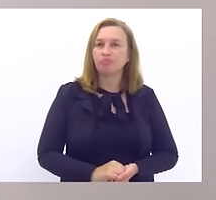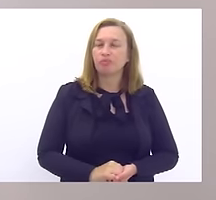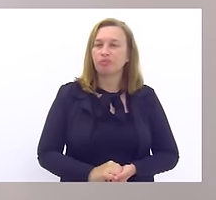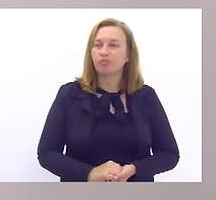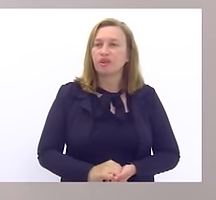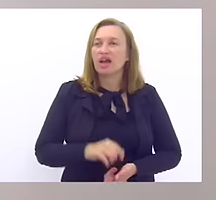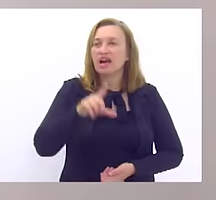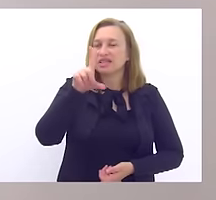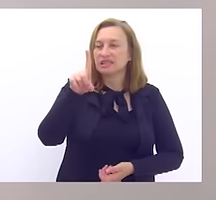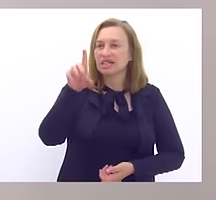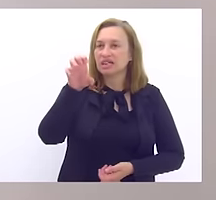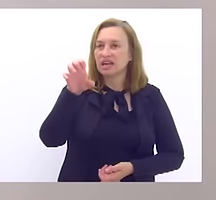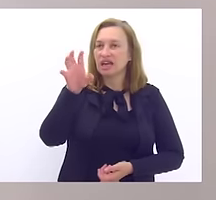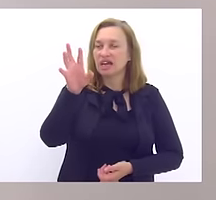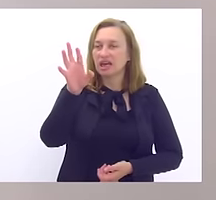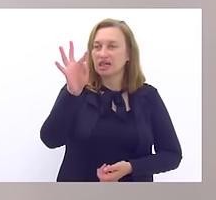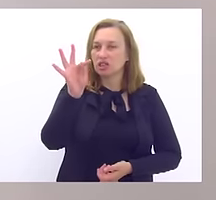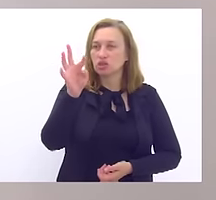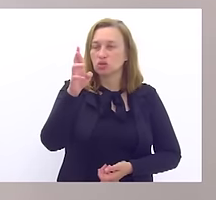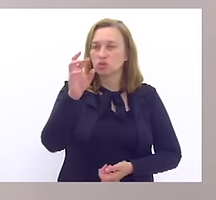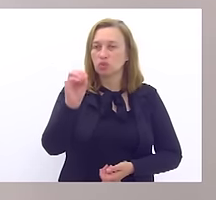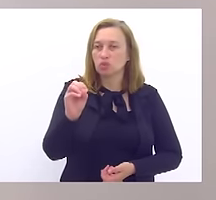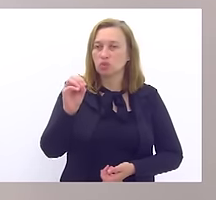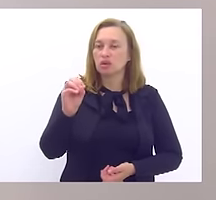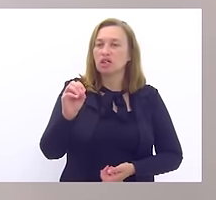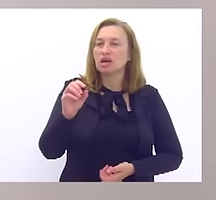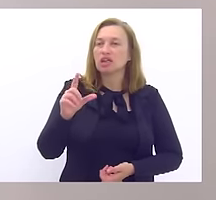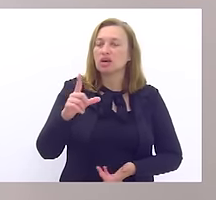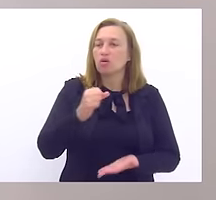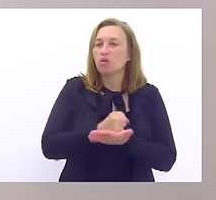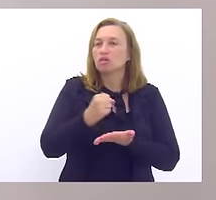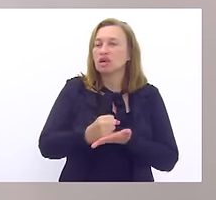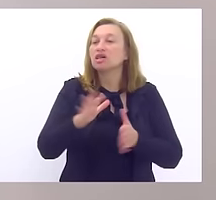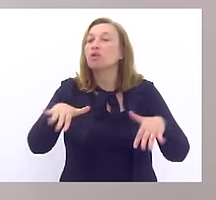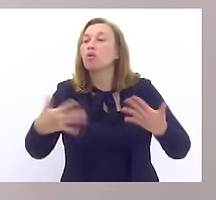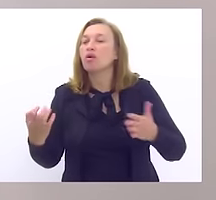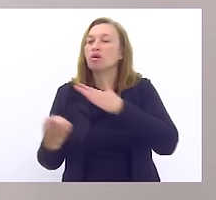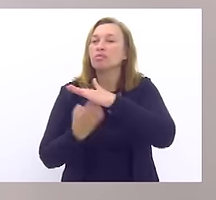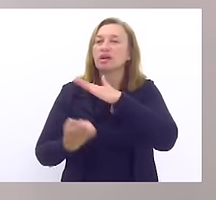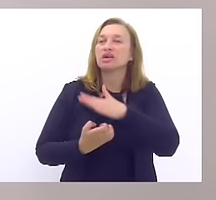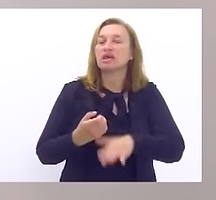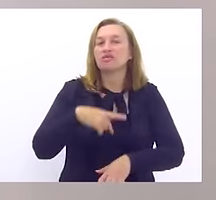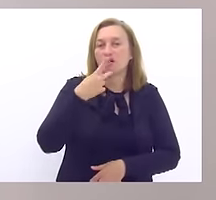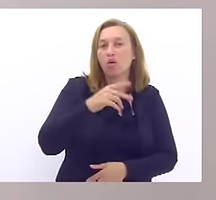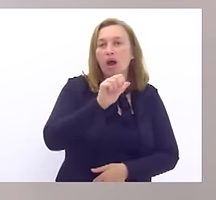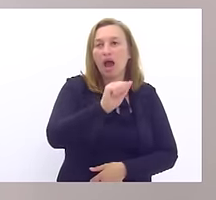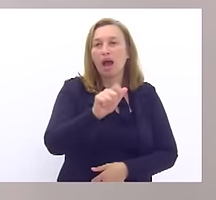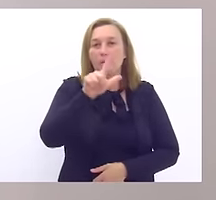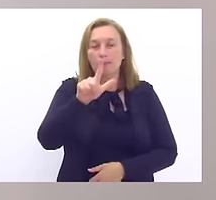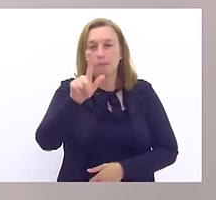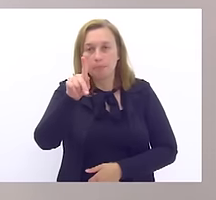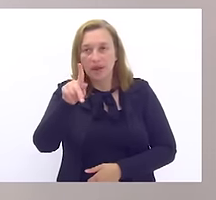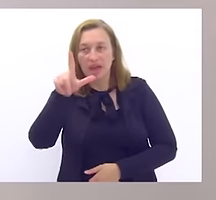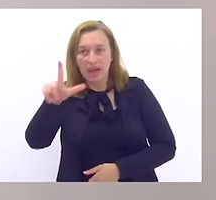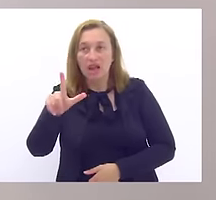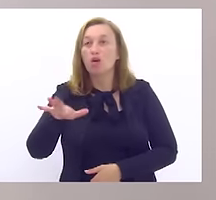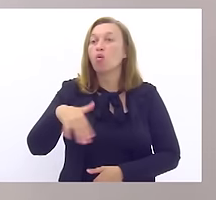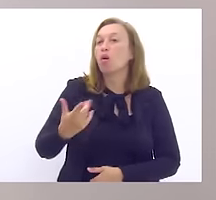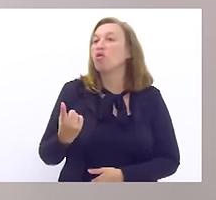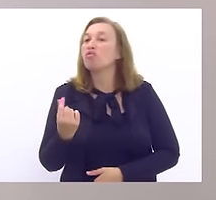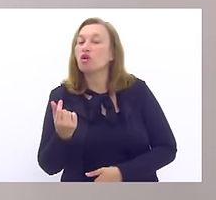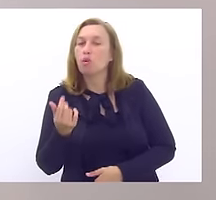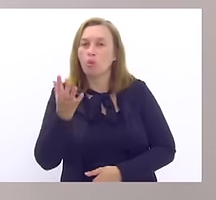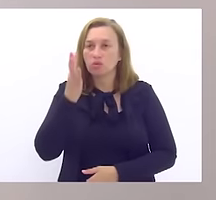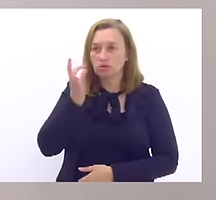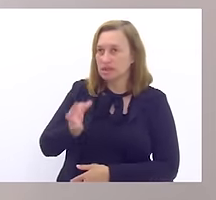o dentro tem contrato com que empresa para prestar serviço de reboque aí ele disse apl Qual o valor desse contrato ele disse que